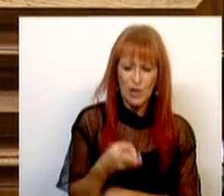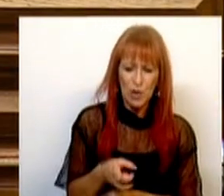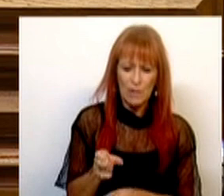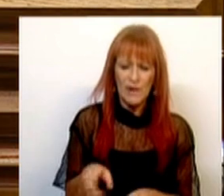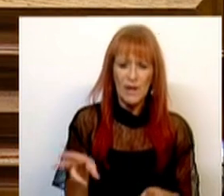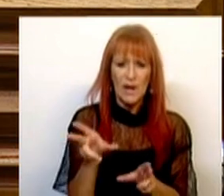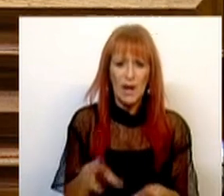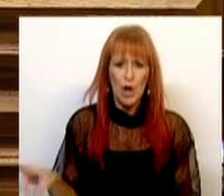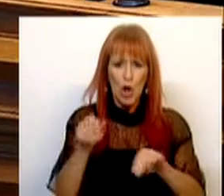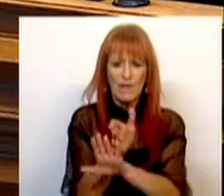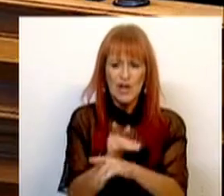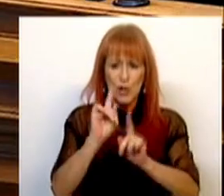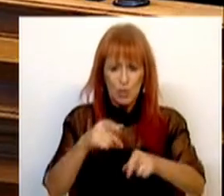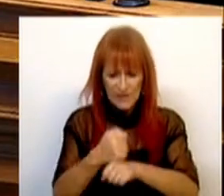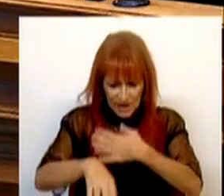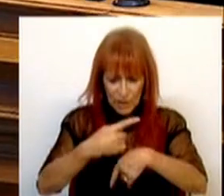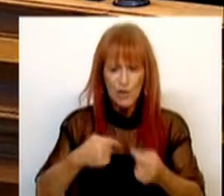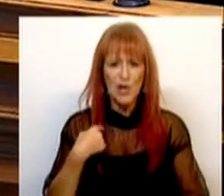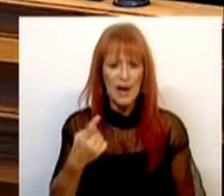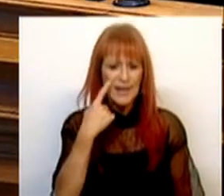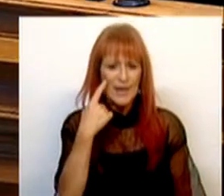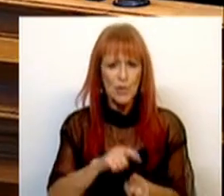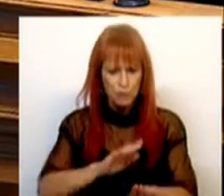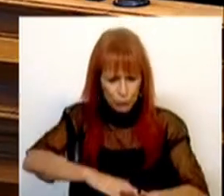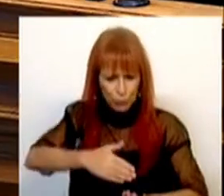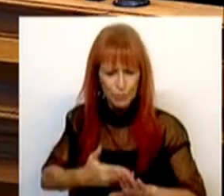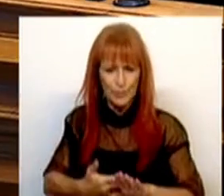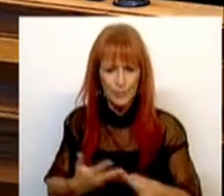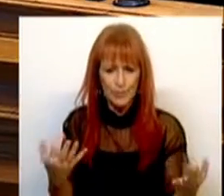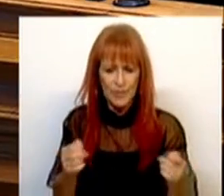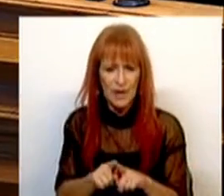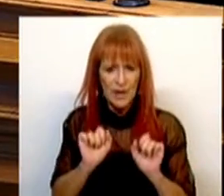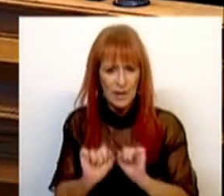agência começará a funcionar e estamos atentos e reforçaremos sempre